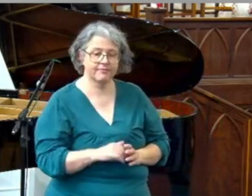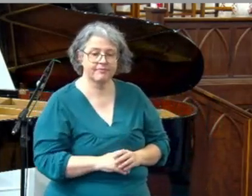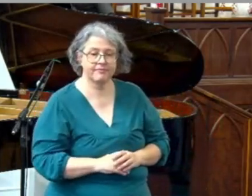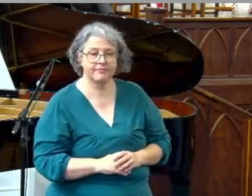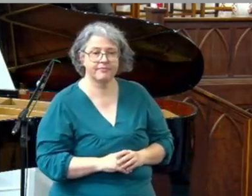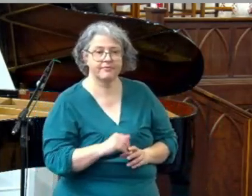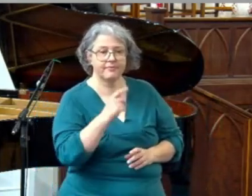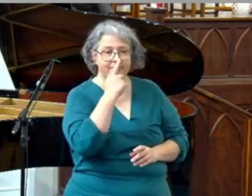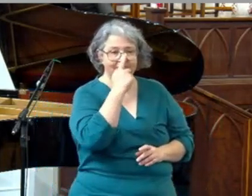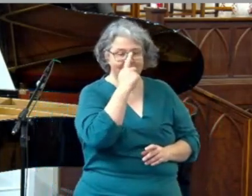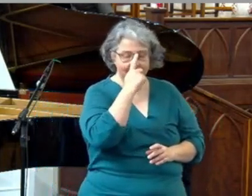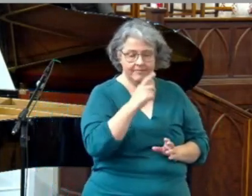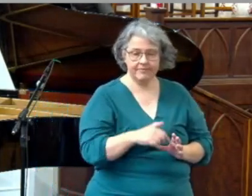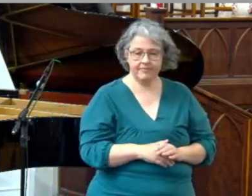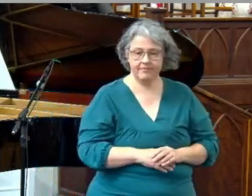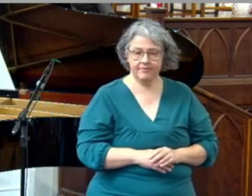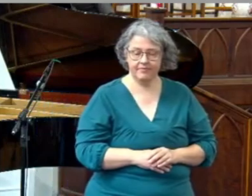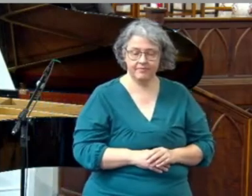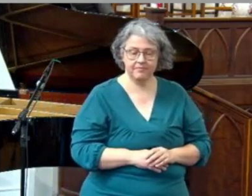nos alcança.